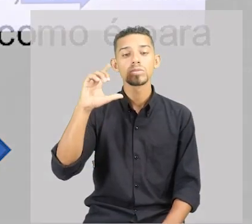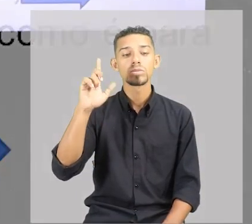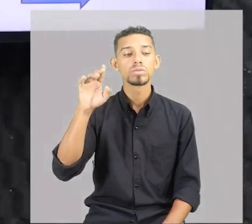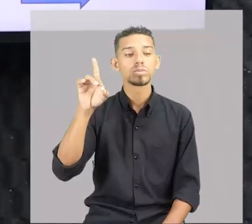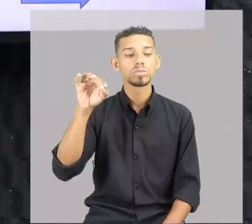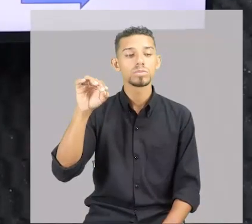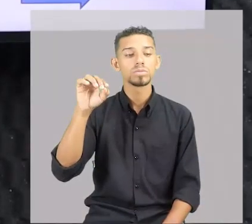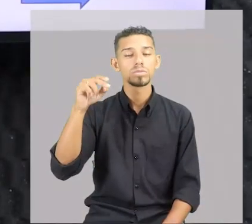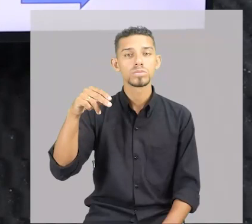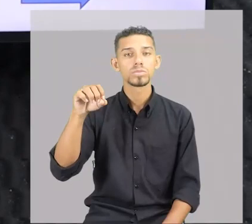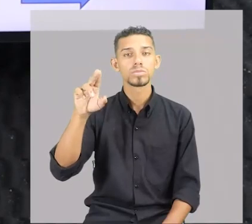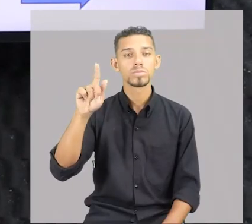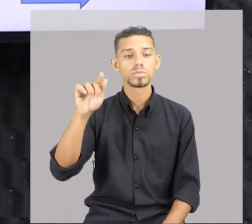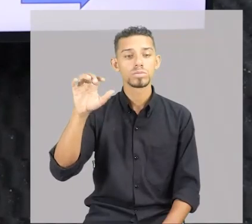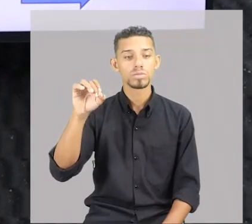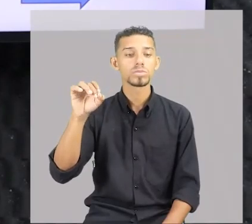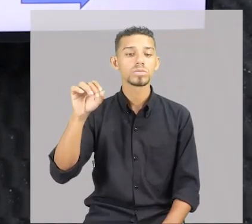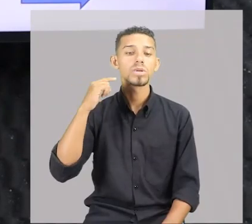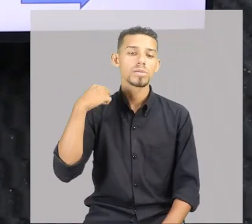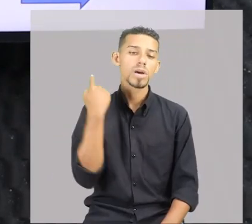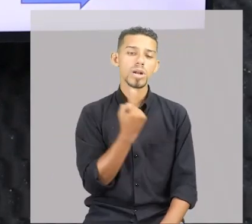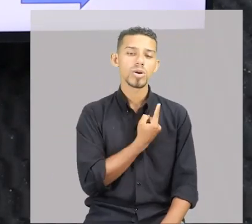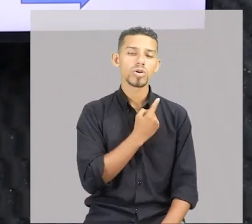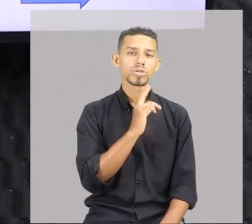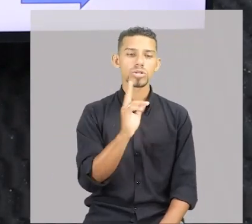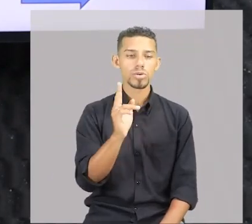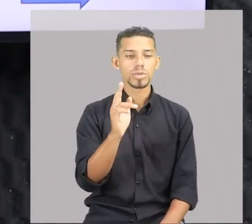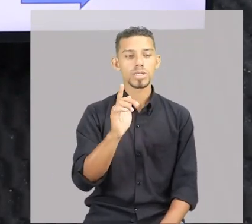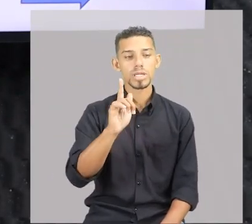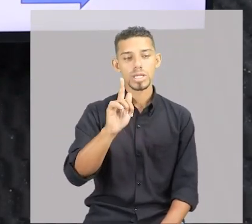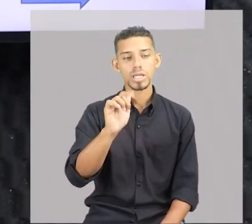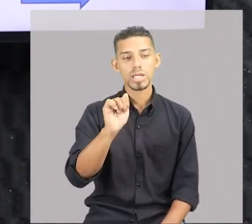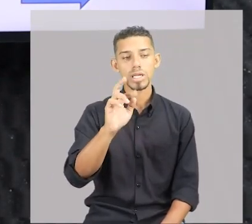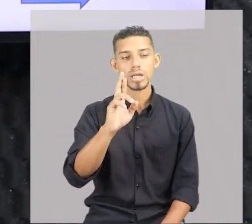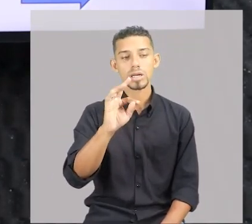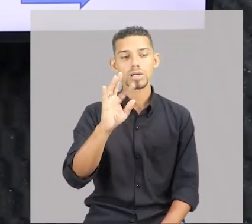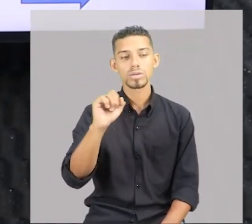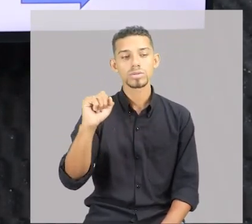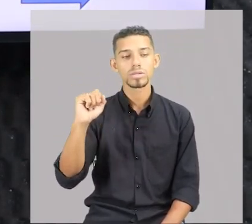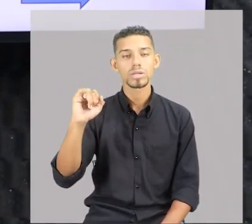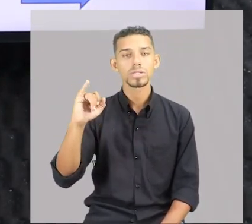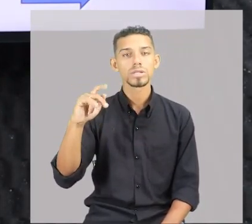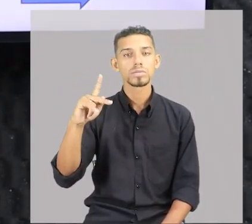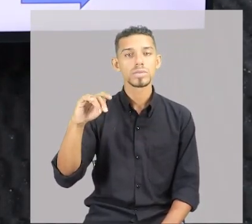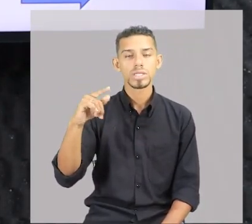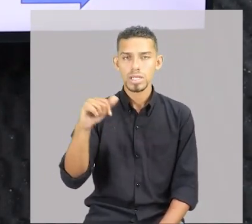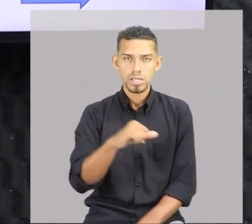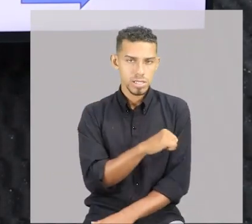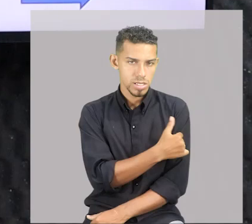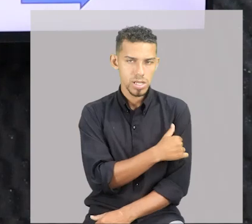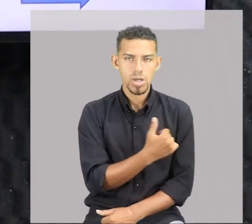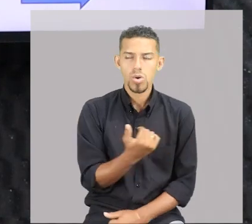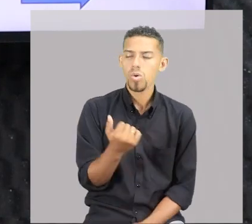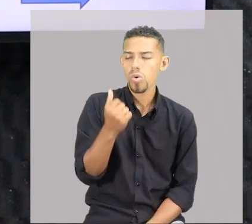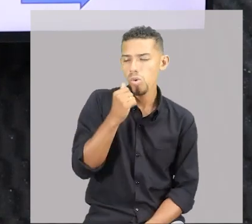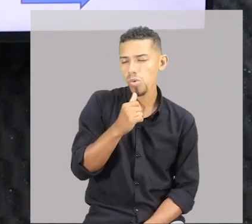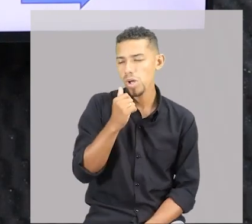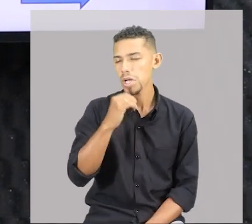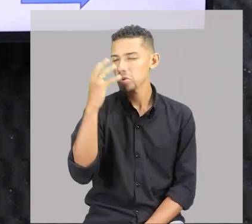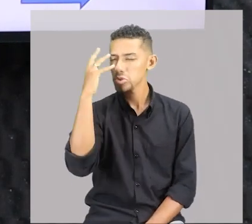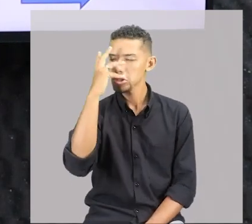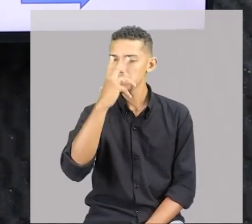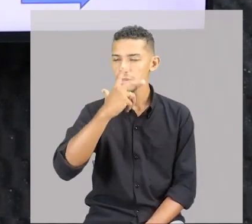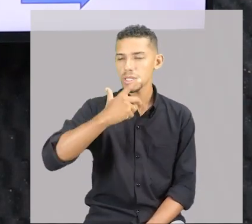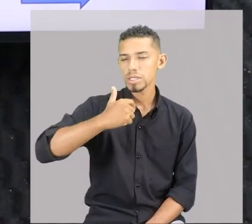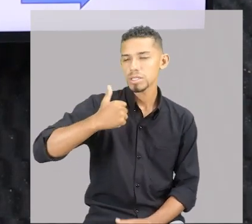como é para nós Garota de Ipanema, né? Então aquela música, olha que coisa mais linda, mais cheia de graça, Garota de